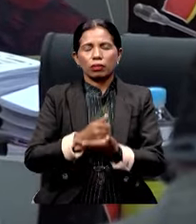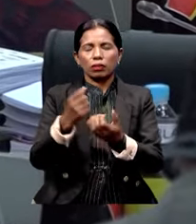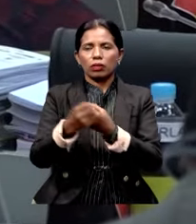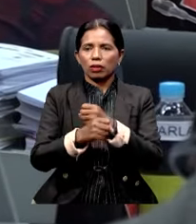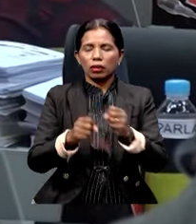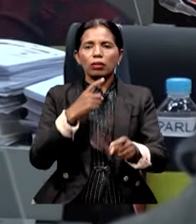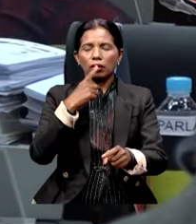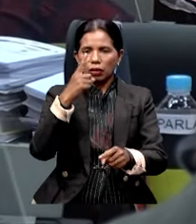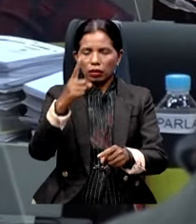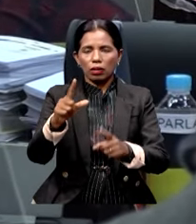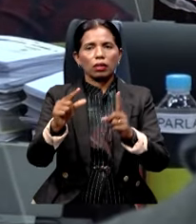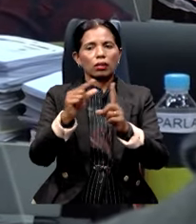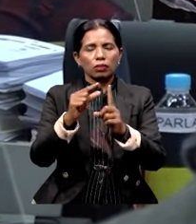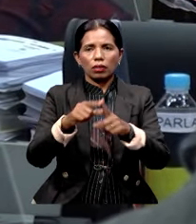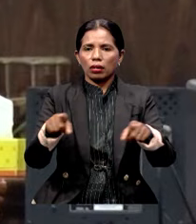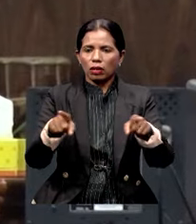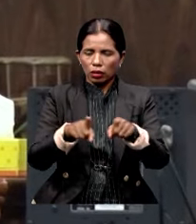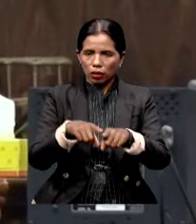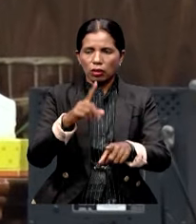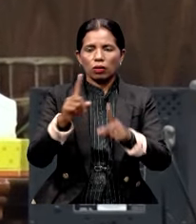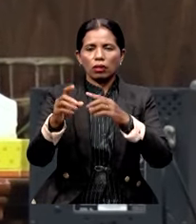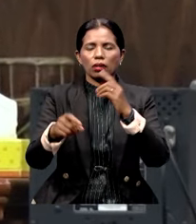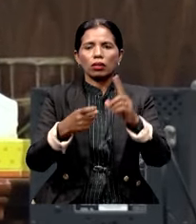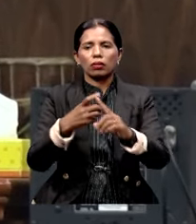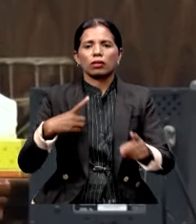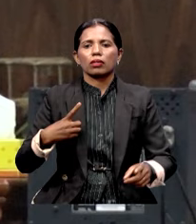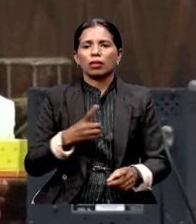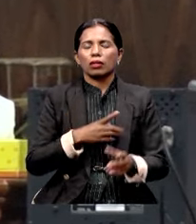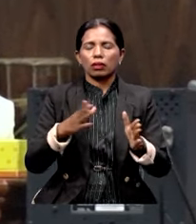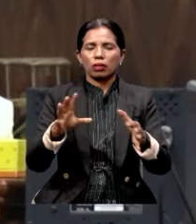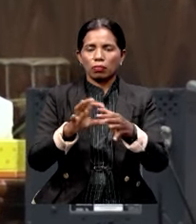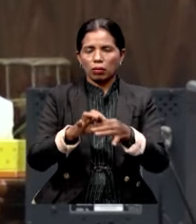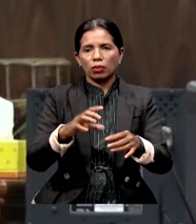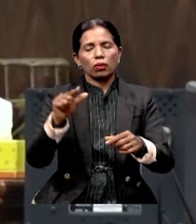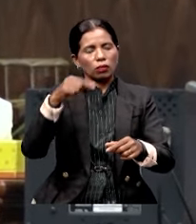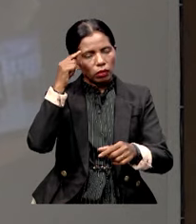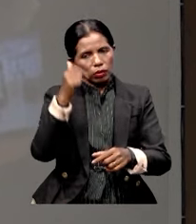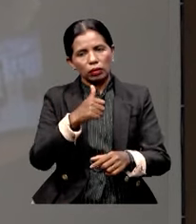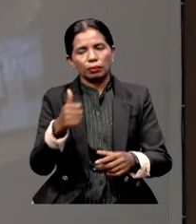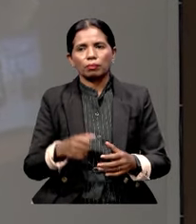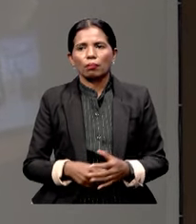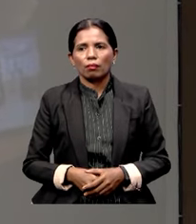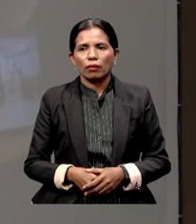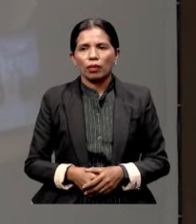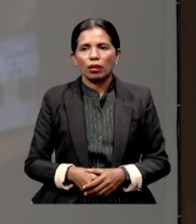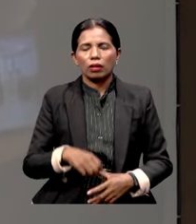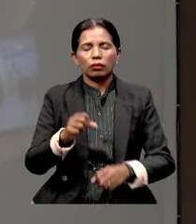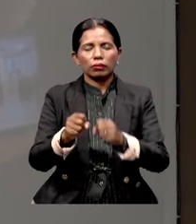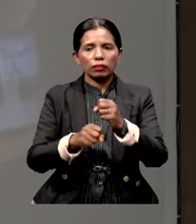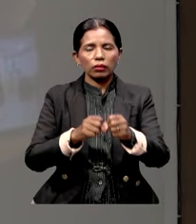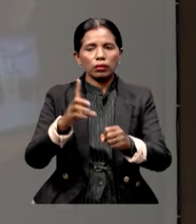huriateten, linguagem anessan de la ruma mos, colia sai o se deputado no membro do governo balon. Sociedade civil, anessan parceiro